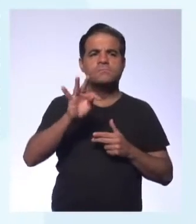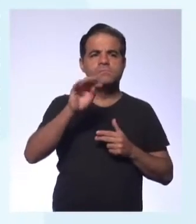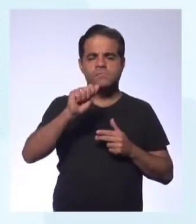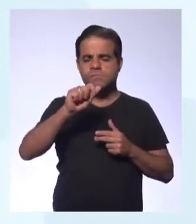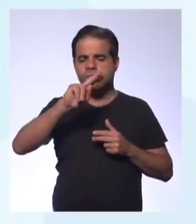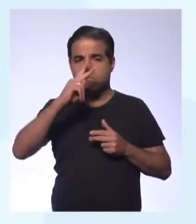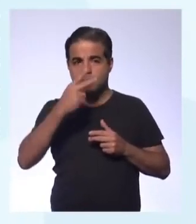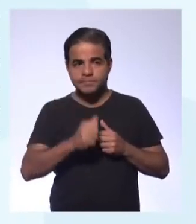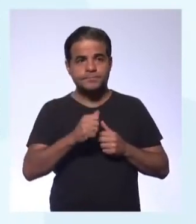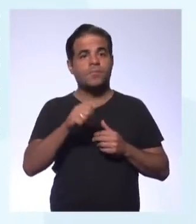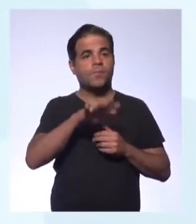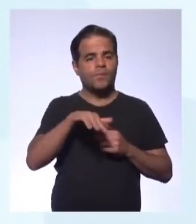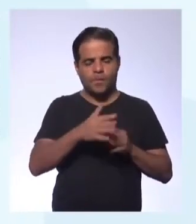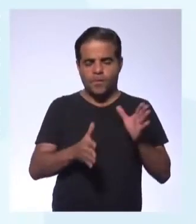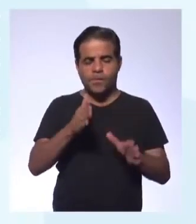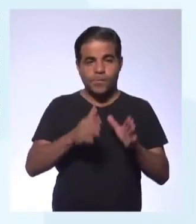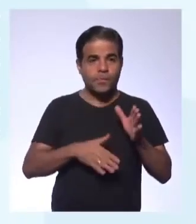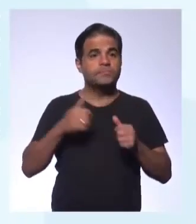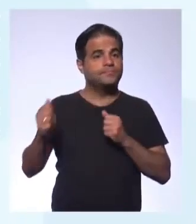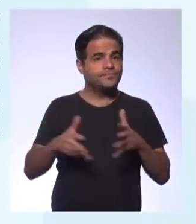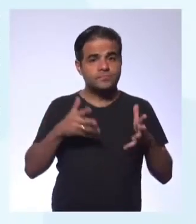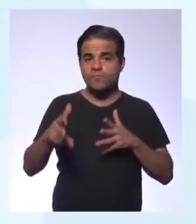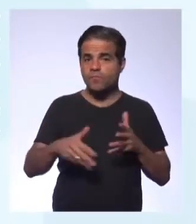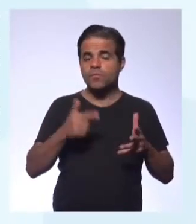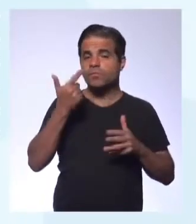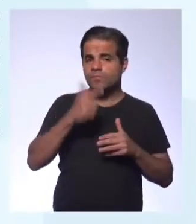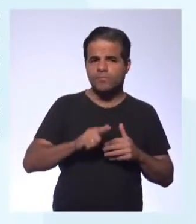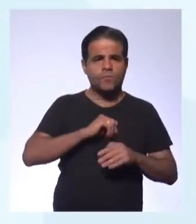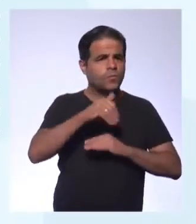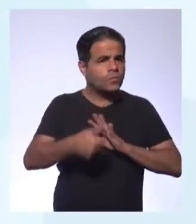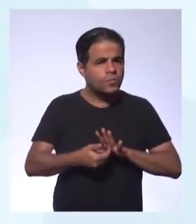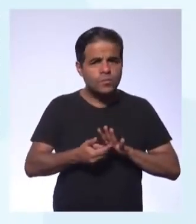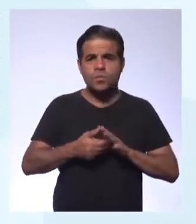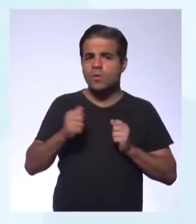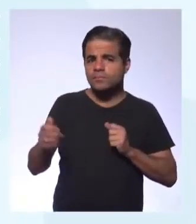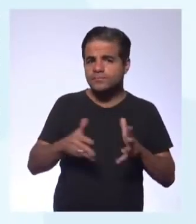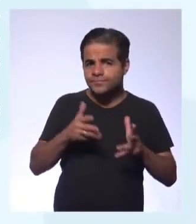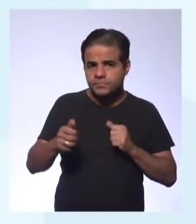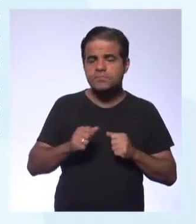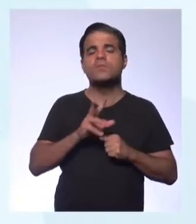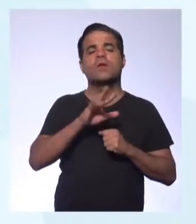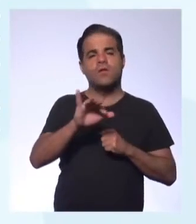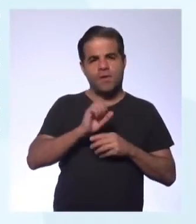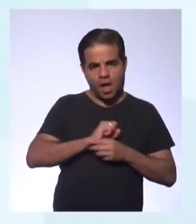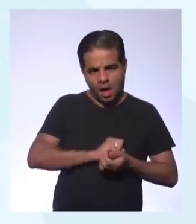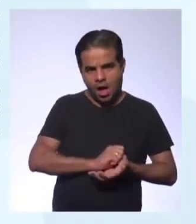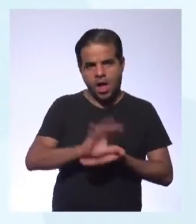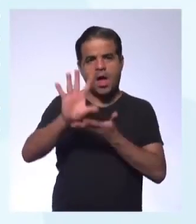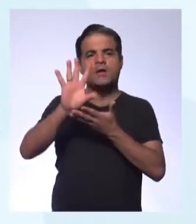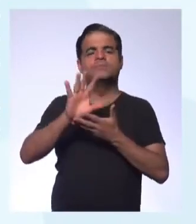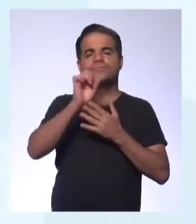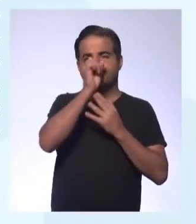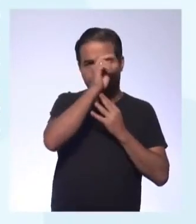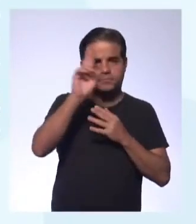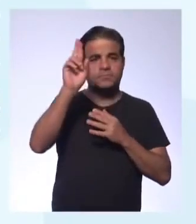uma parte da produção, o servo ele produz, e uma parte de tudo que o servo produz vai para o seu senhor.